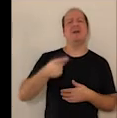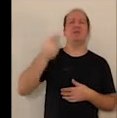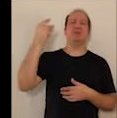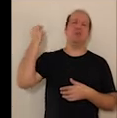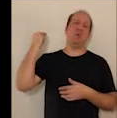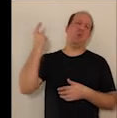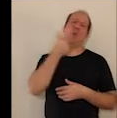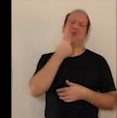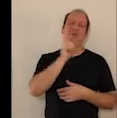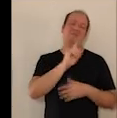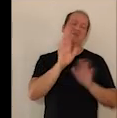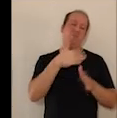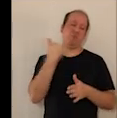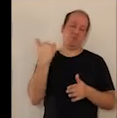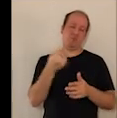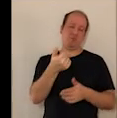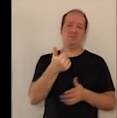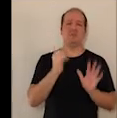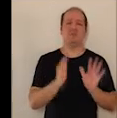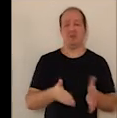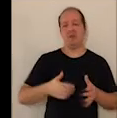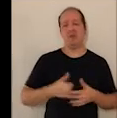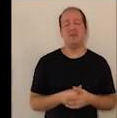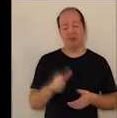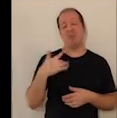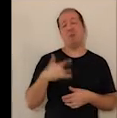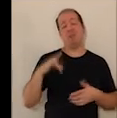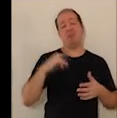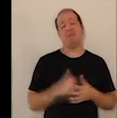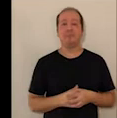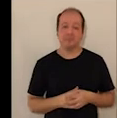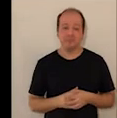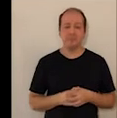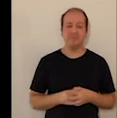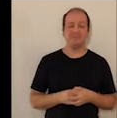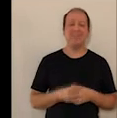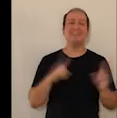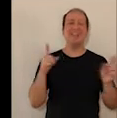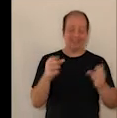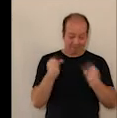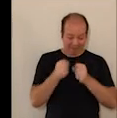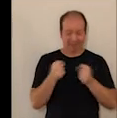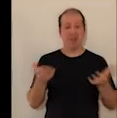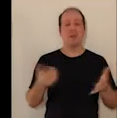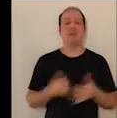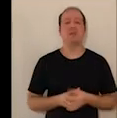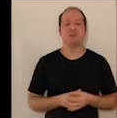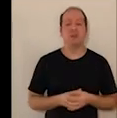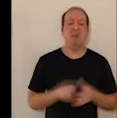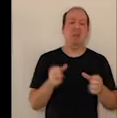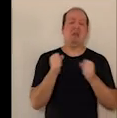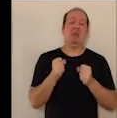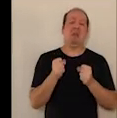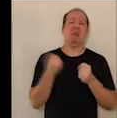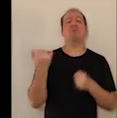homem. Está mais morto que vivo. Vai ficar com pena dele. Mas e se ele quiser me agarrar? Não, pois que te agarre. Que importância tem